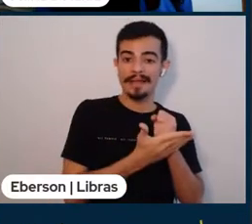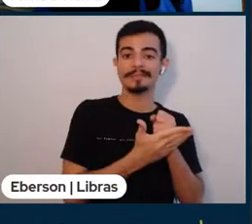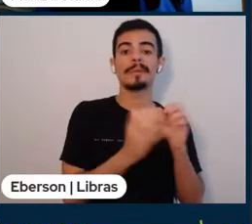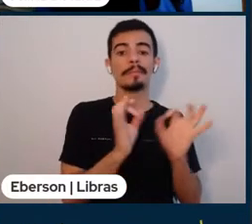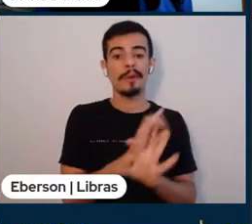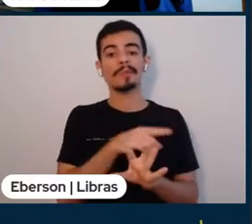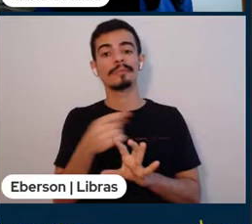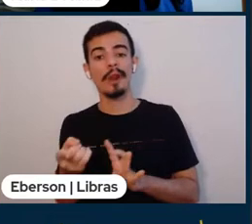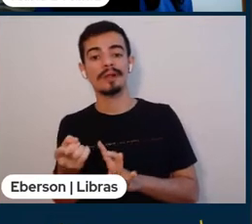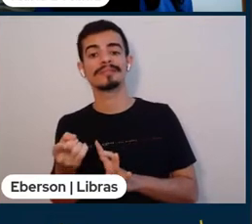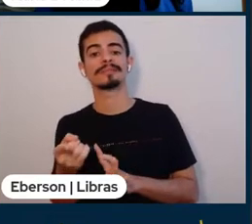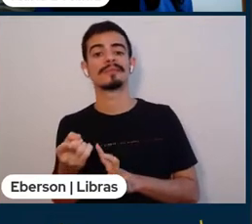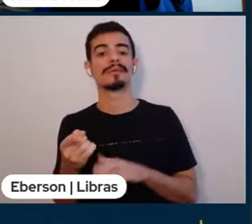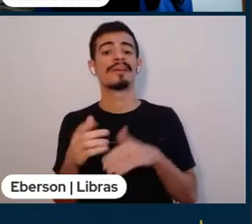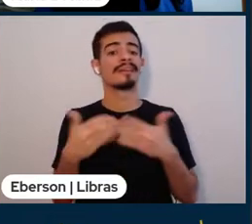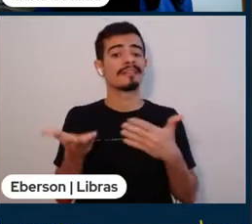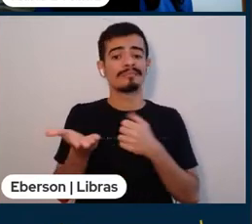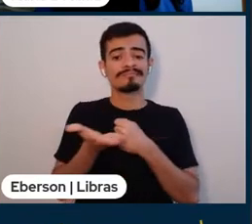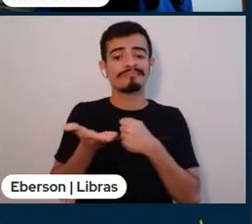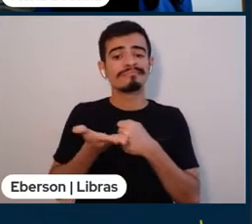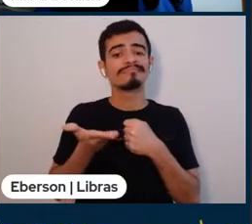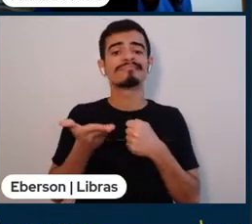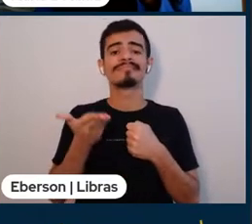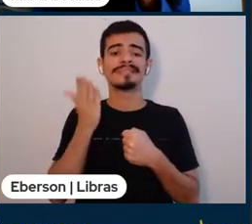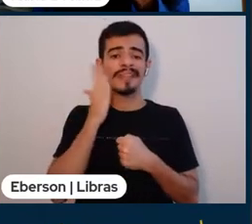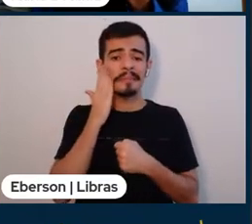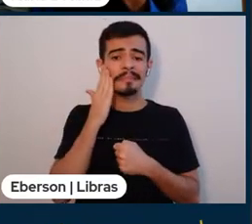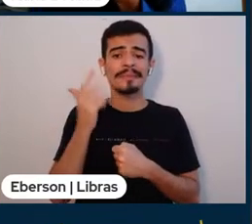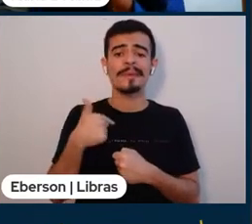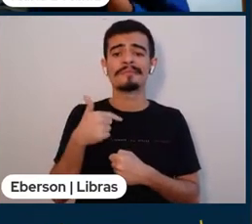Então eu mal e mal falava Hello World, né?